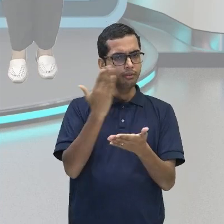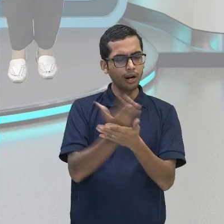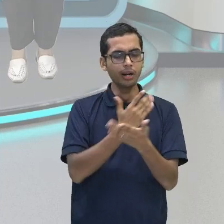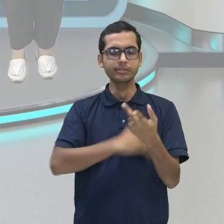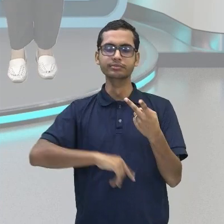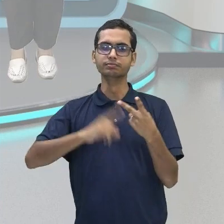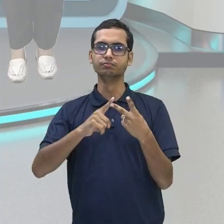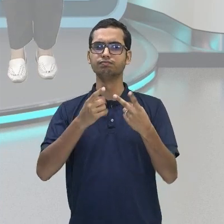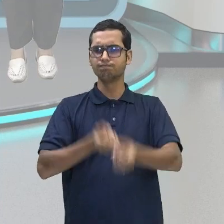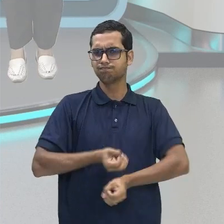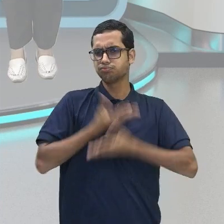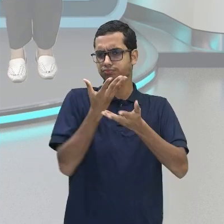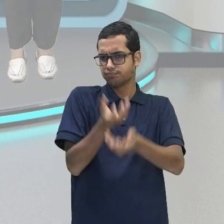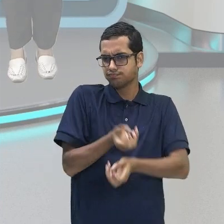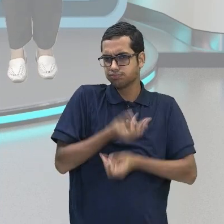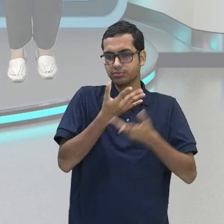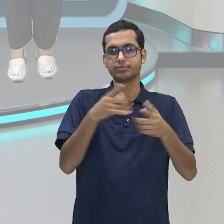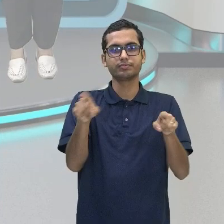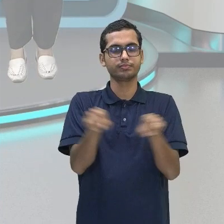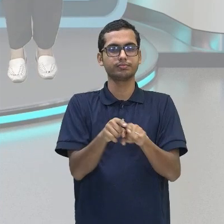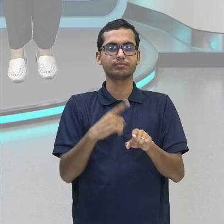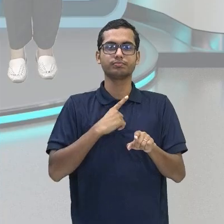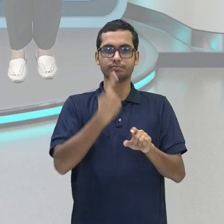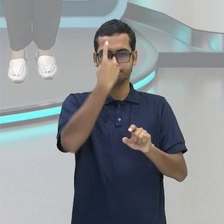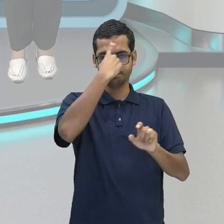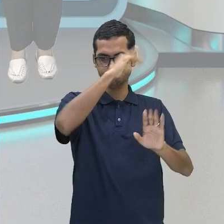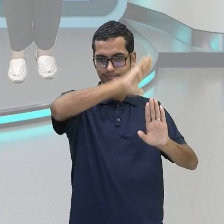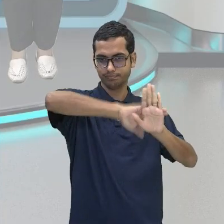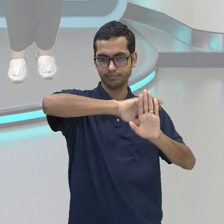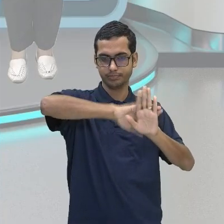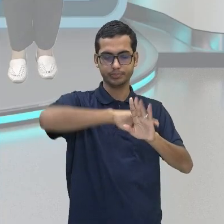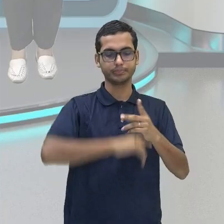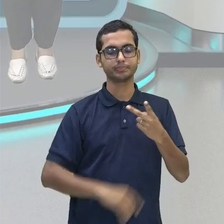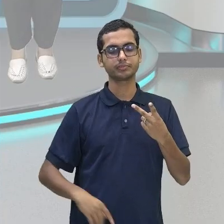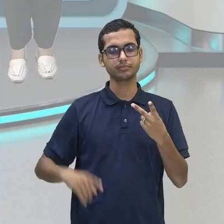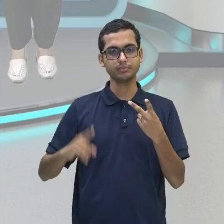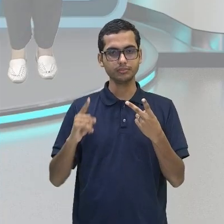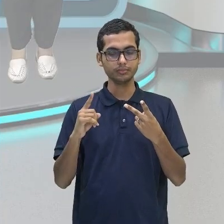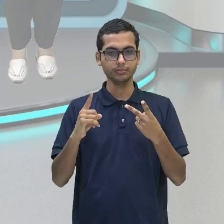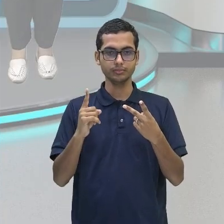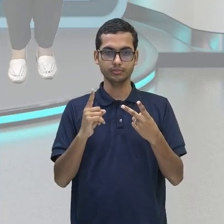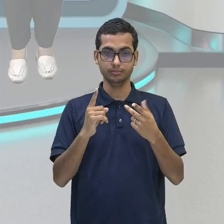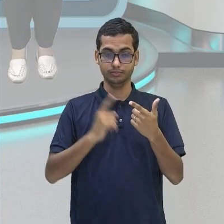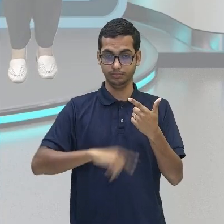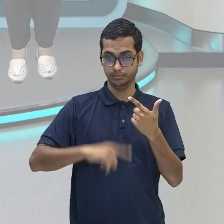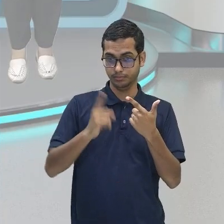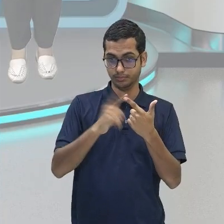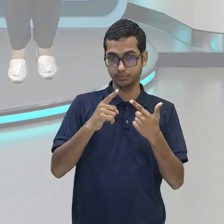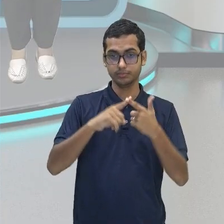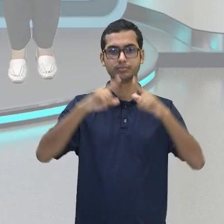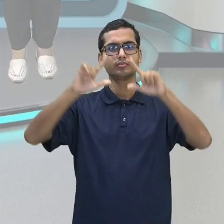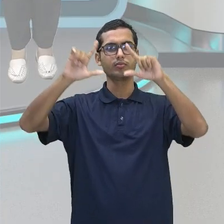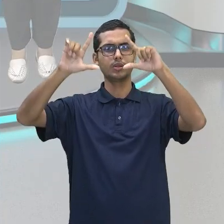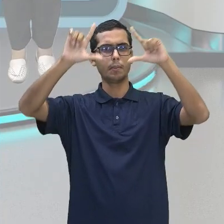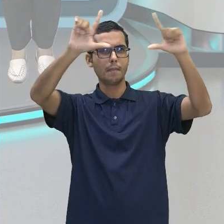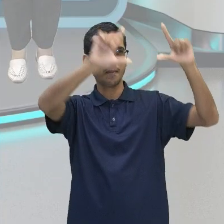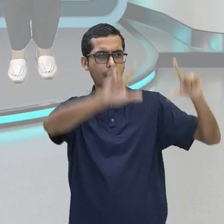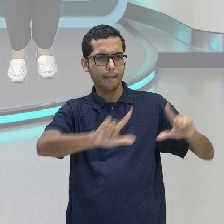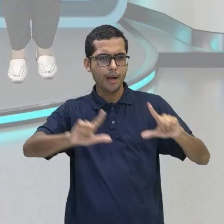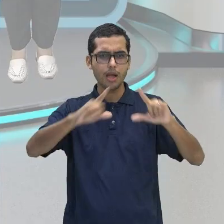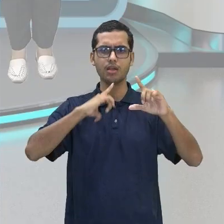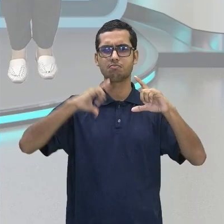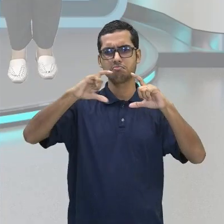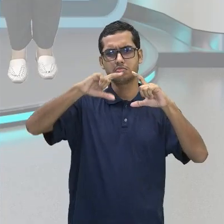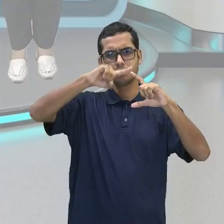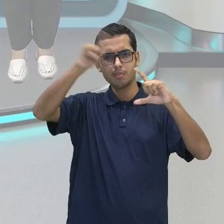subjetiva. Também podemos observar que há placas de trânsito. Placas trazem um processo